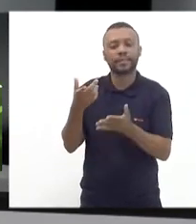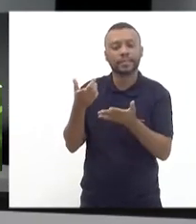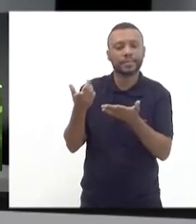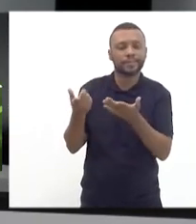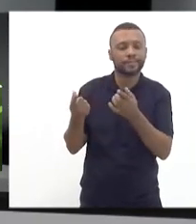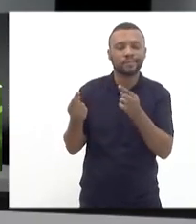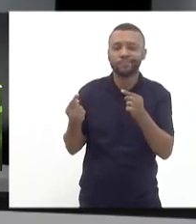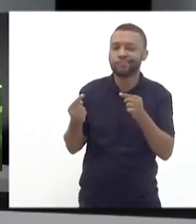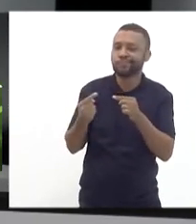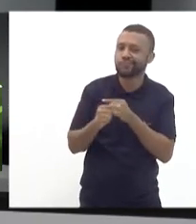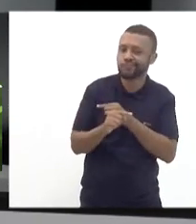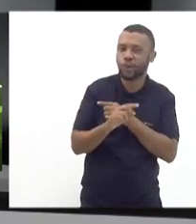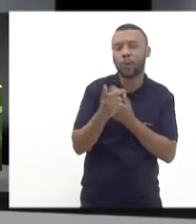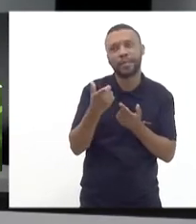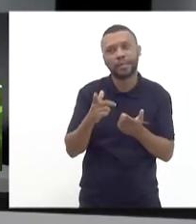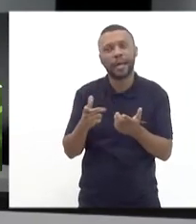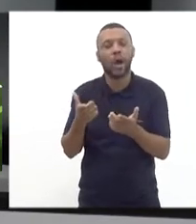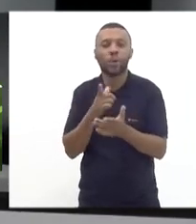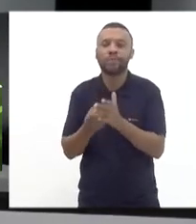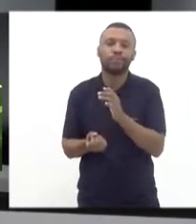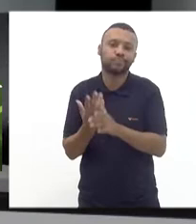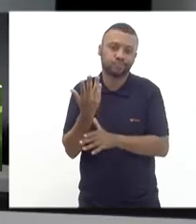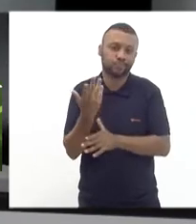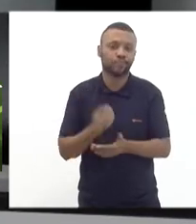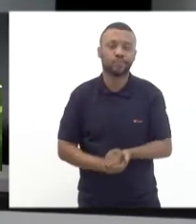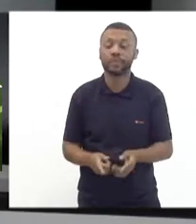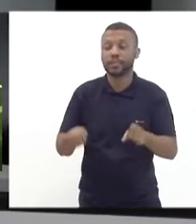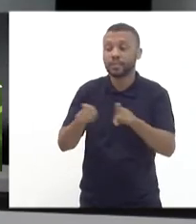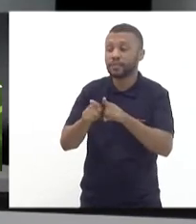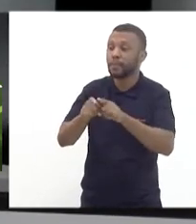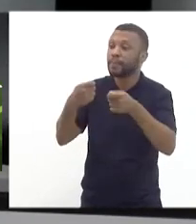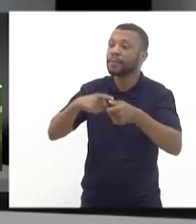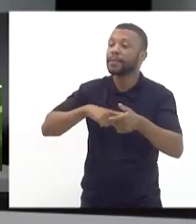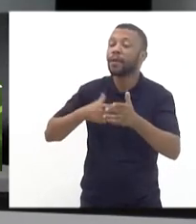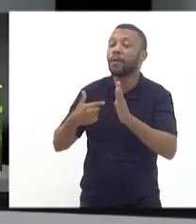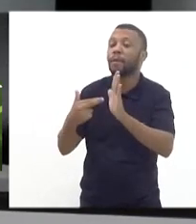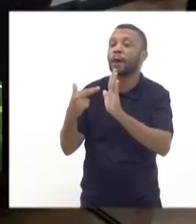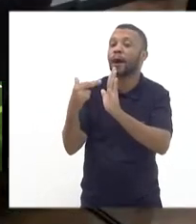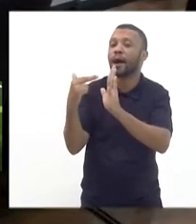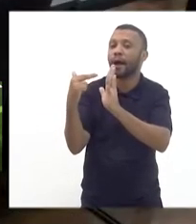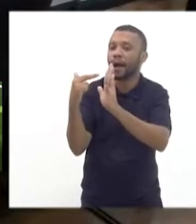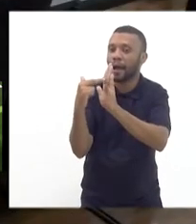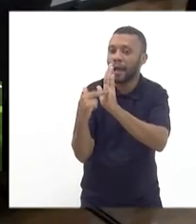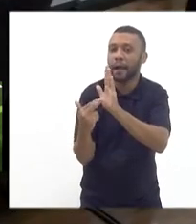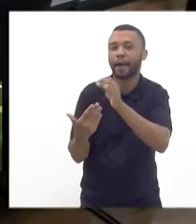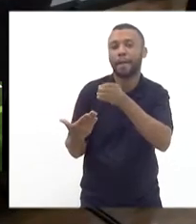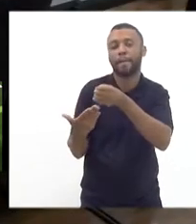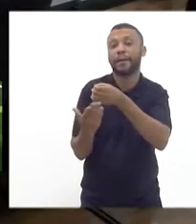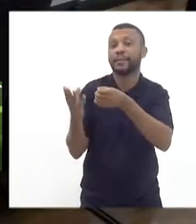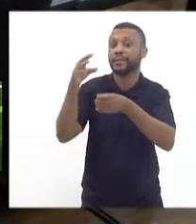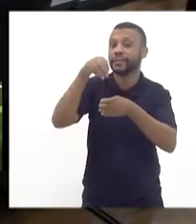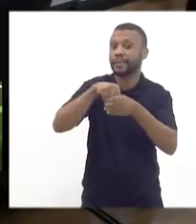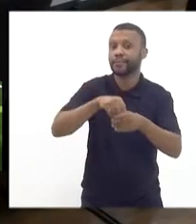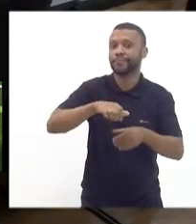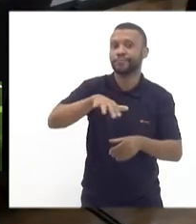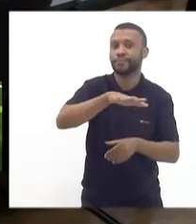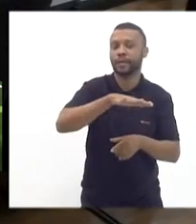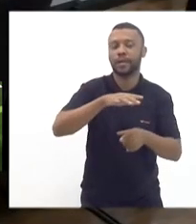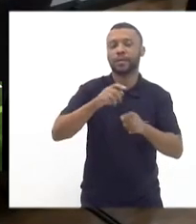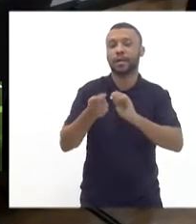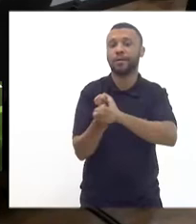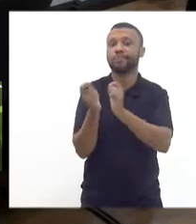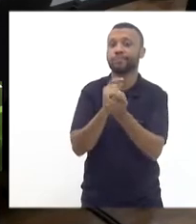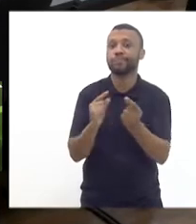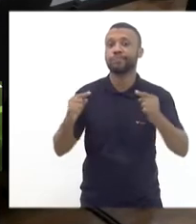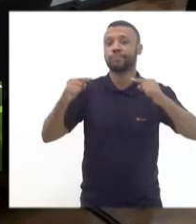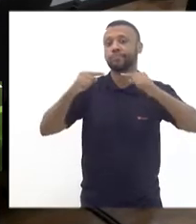sendo implantado. E aí teriam que ter um quesito, né, dentro do, da conformidade, de